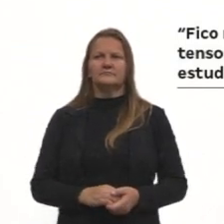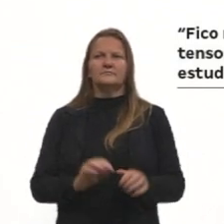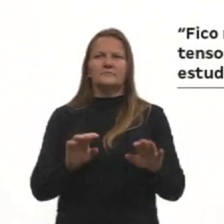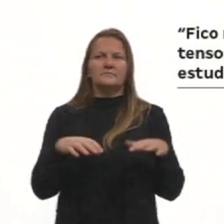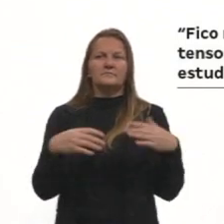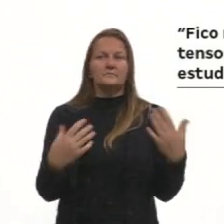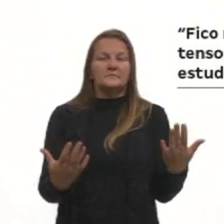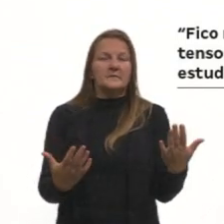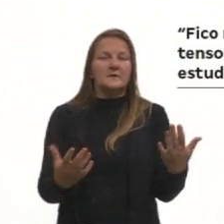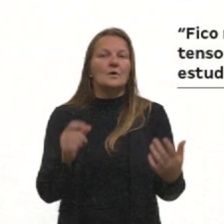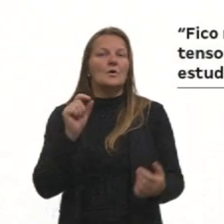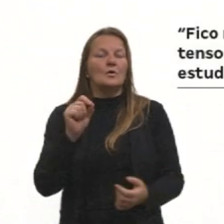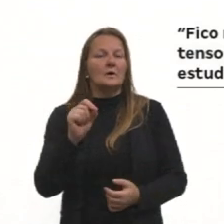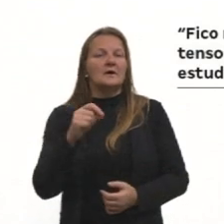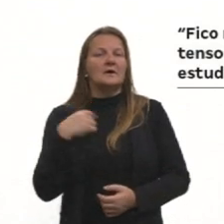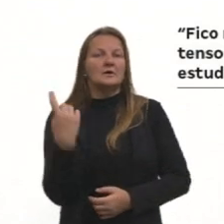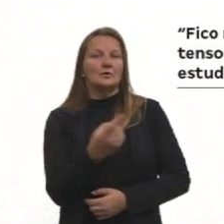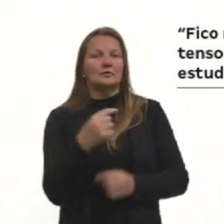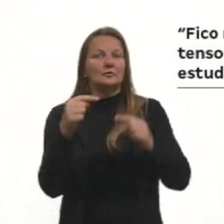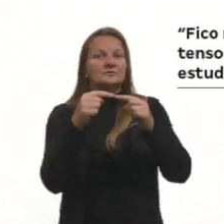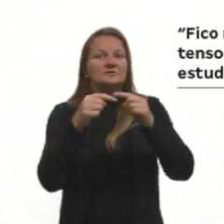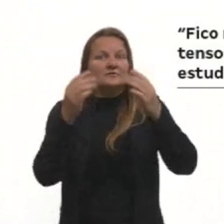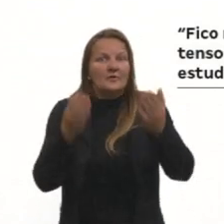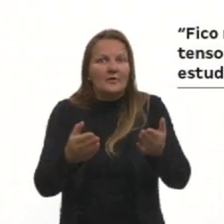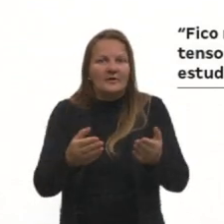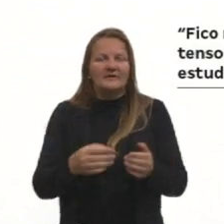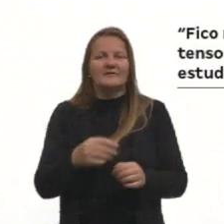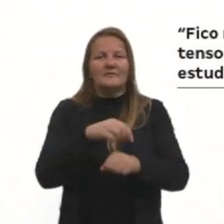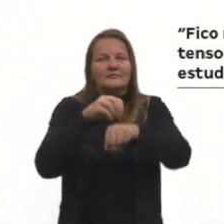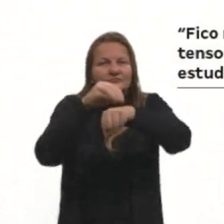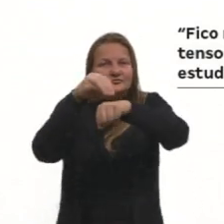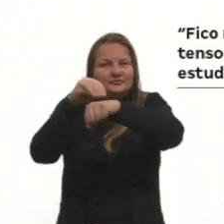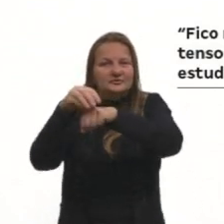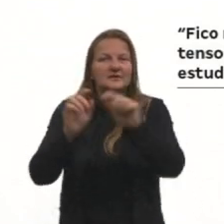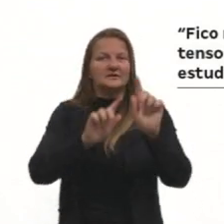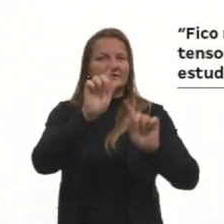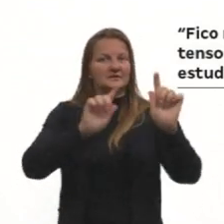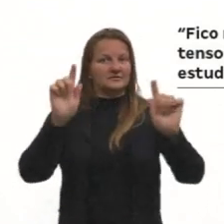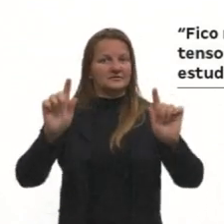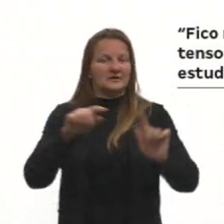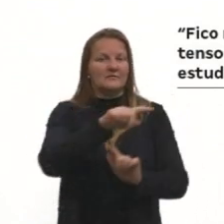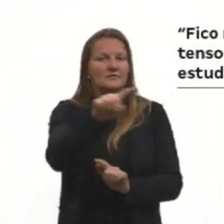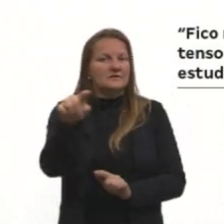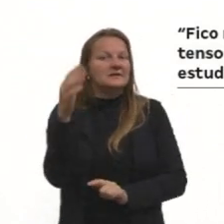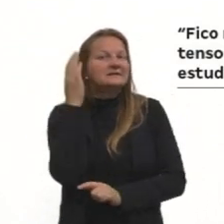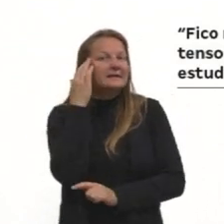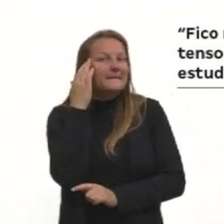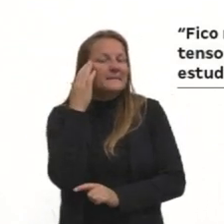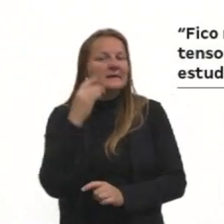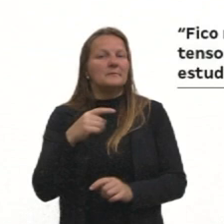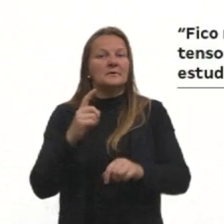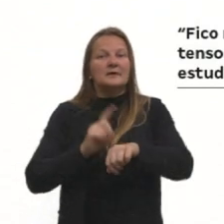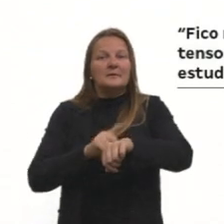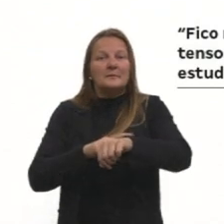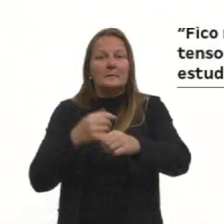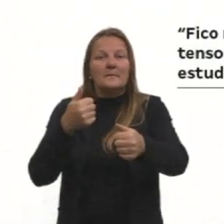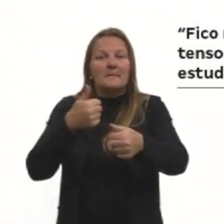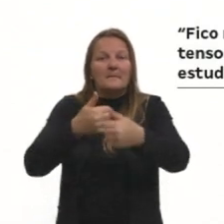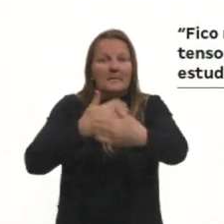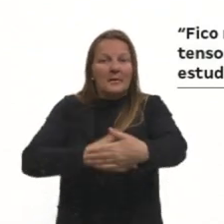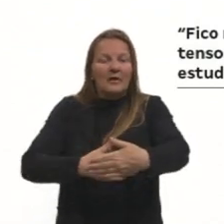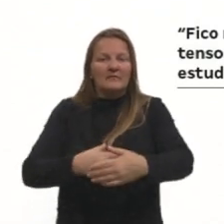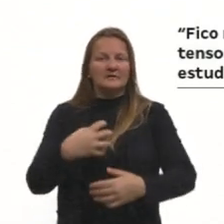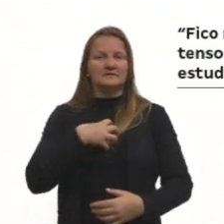gente né O que que é o nosso objetivo é trazer essas estatísticas para vocês porque muitas vezes né com